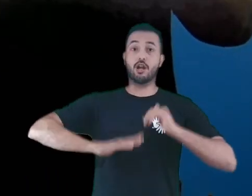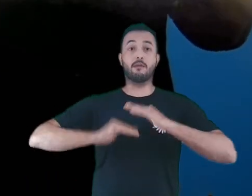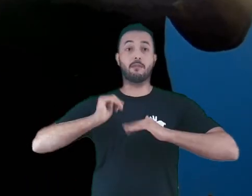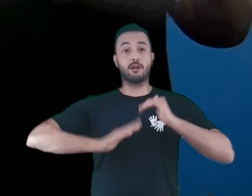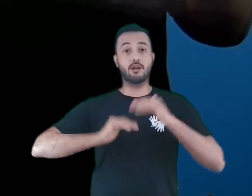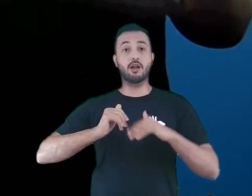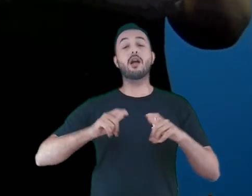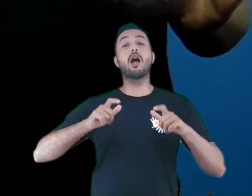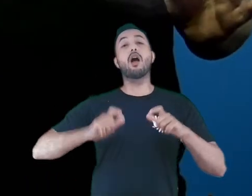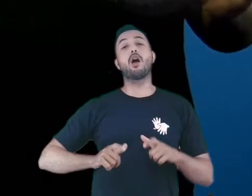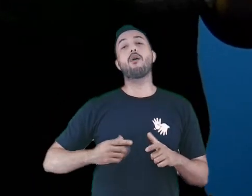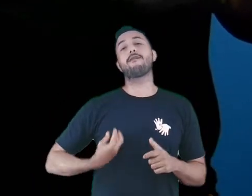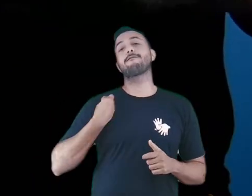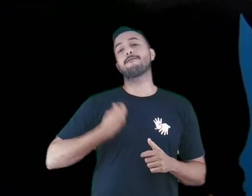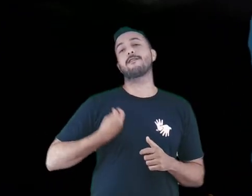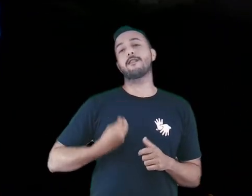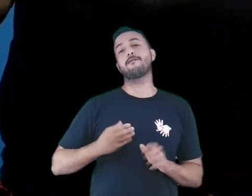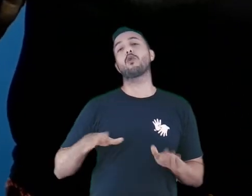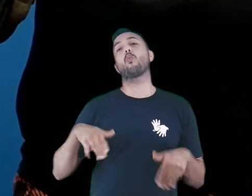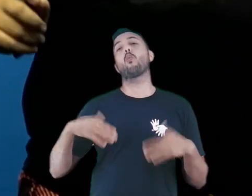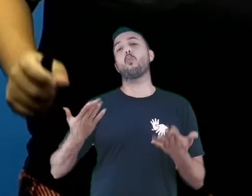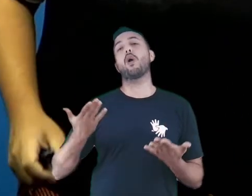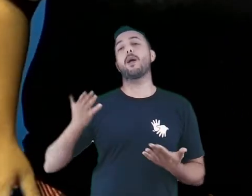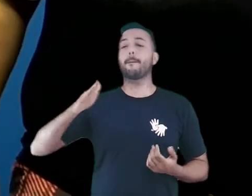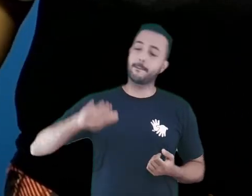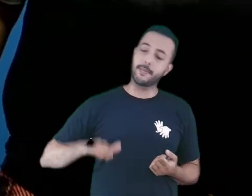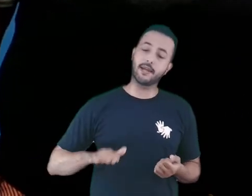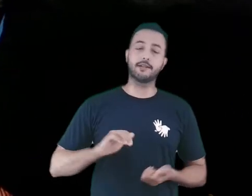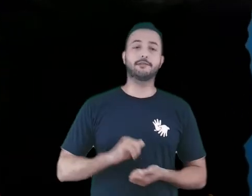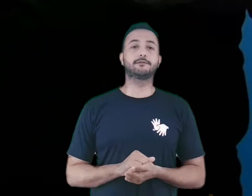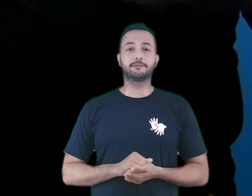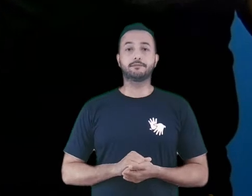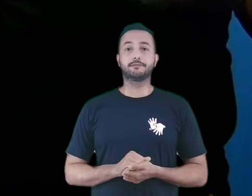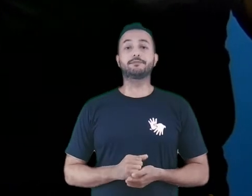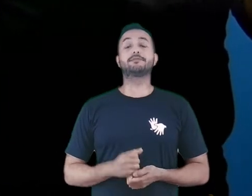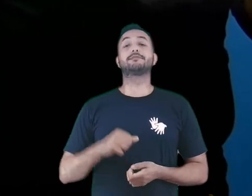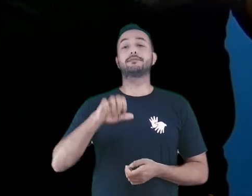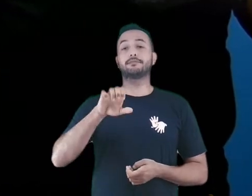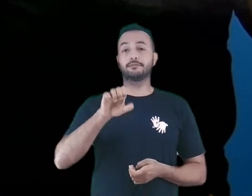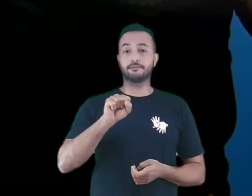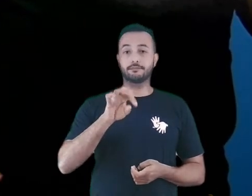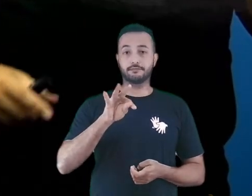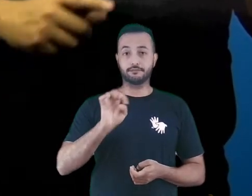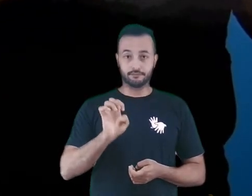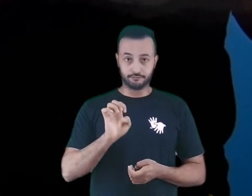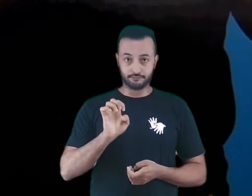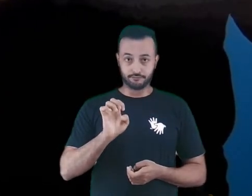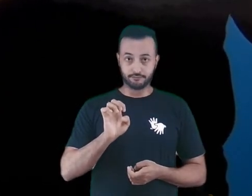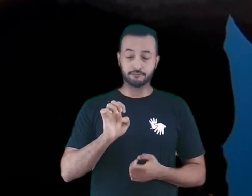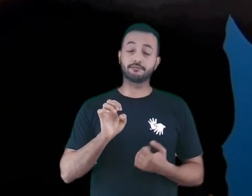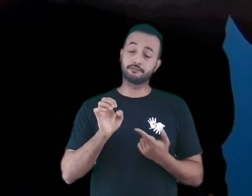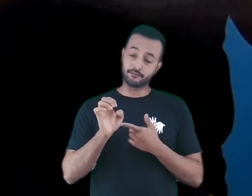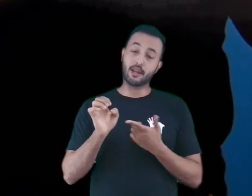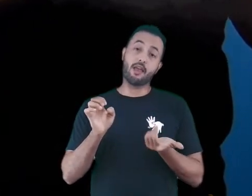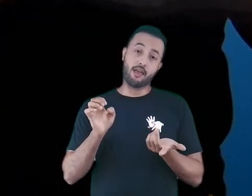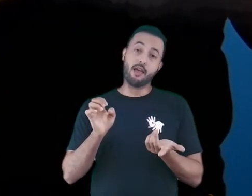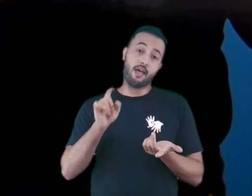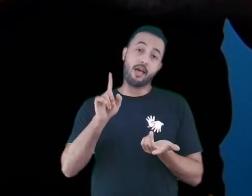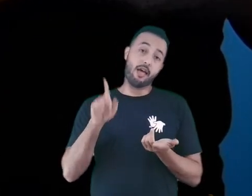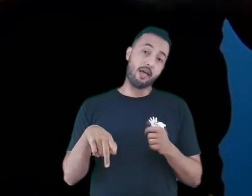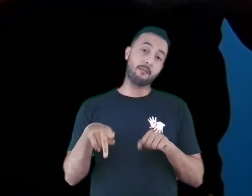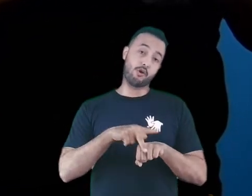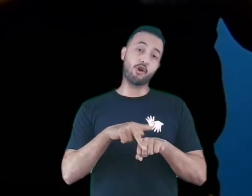onde vivi quando pequena. Este é um pronome,